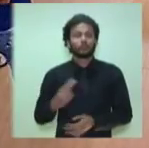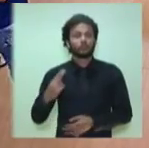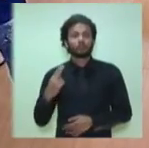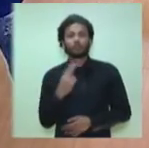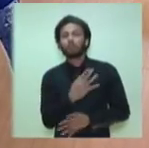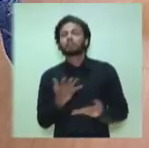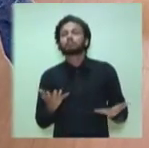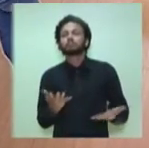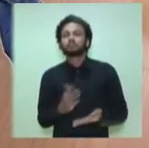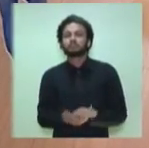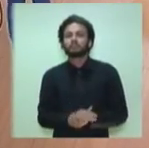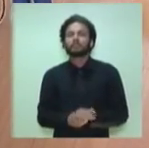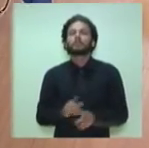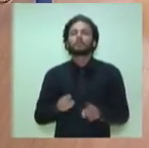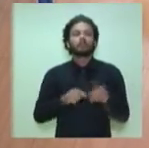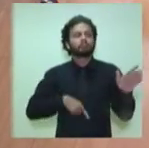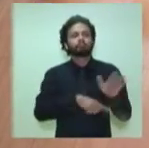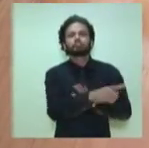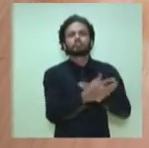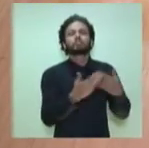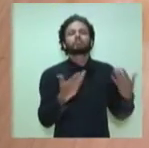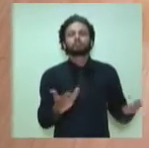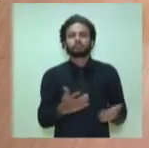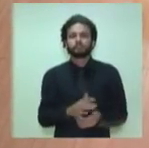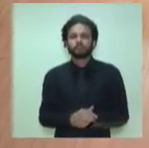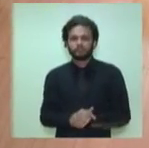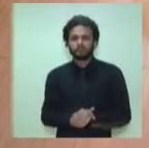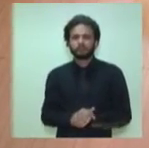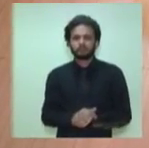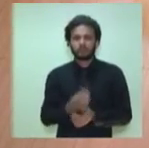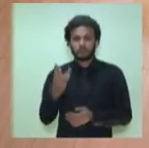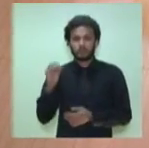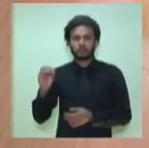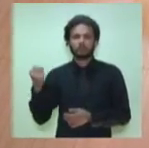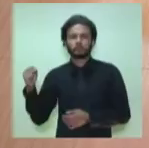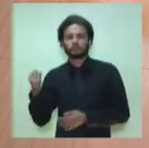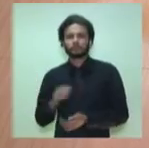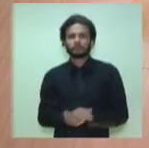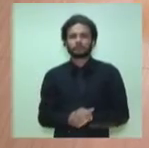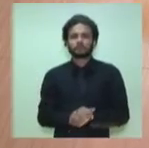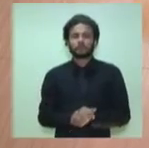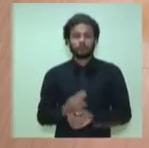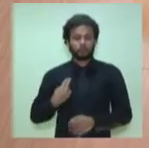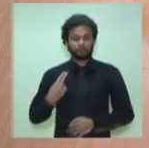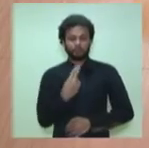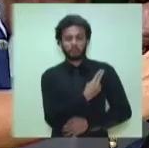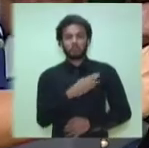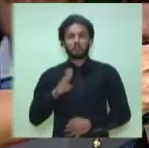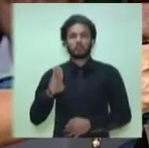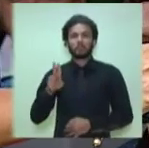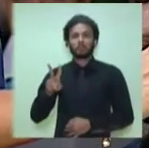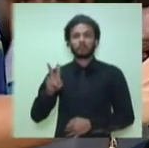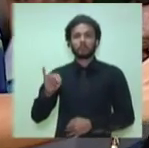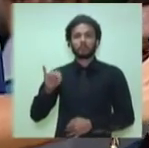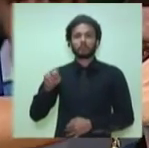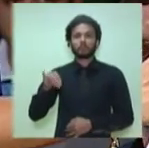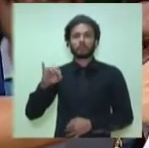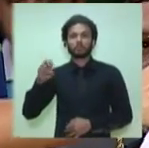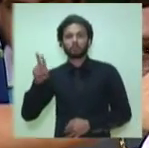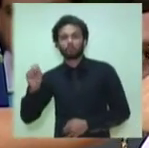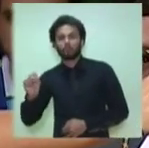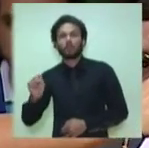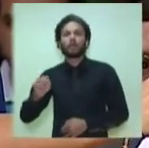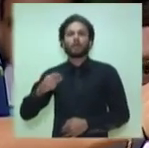Identifique-se e faça sua pergunta, por gentileza, em 30 segundos. Meu nome é Vinícius, eu